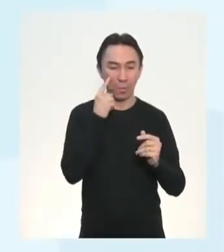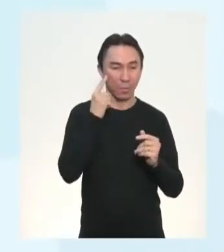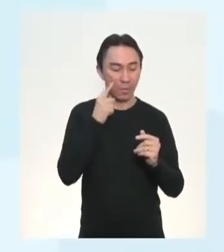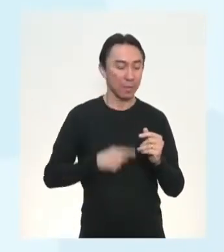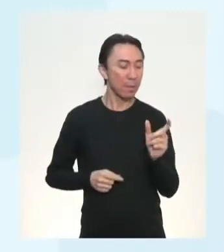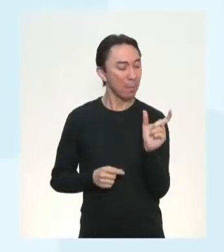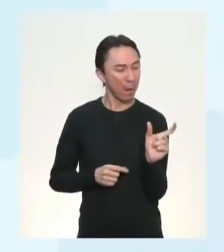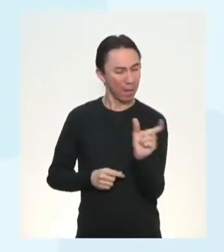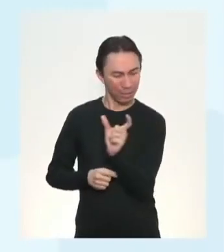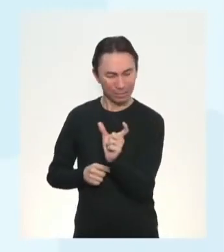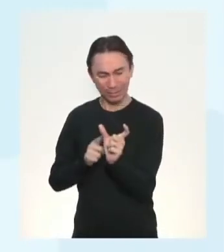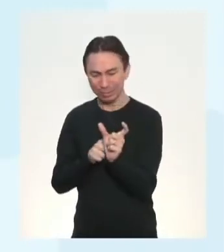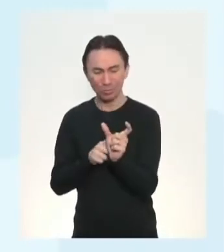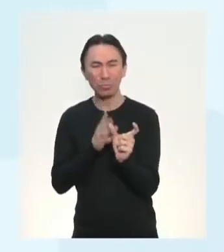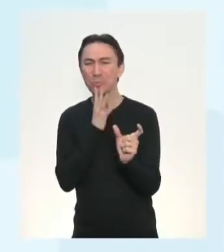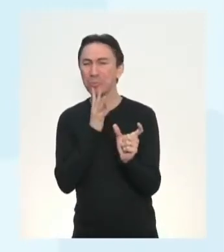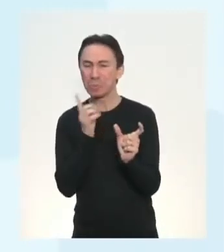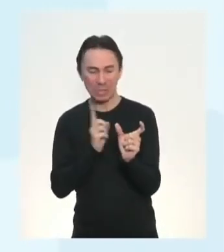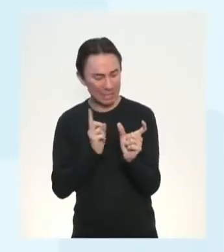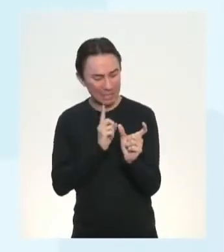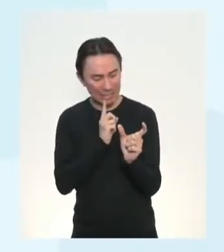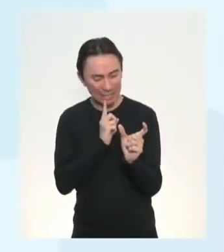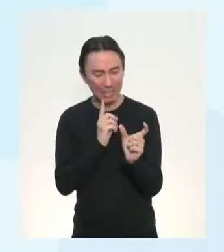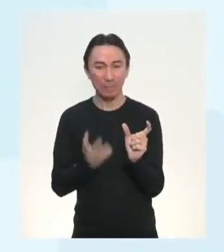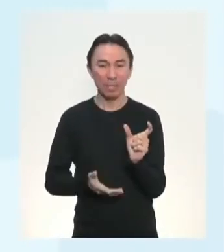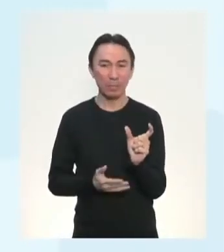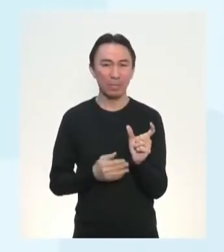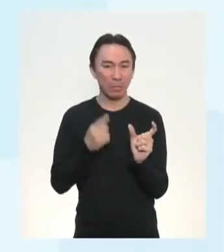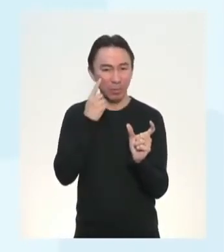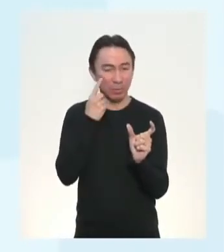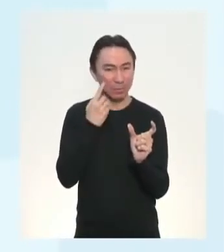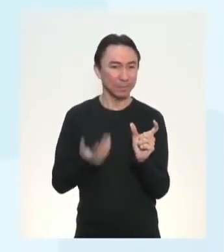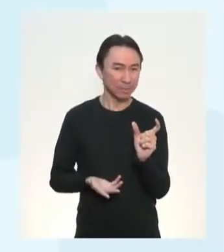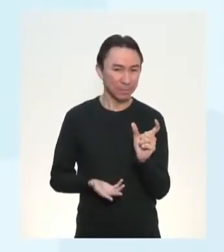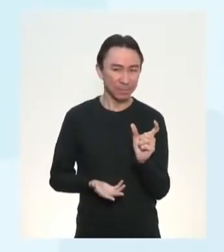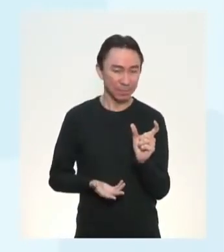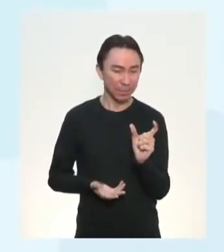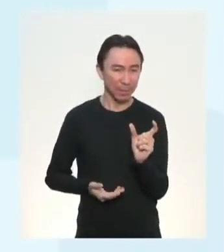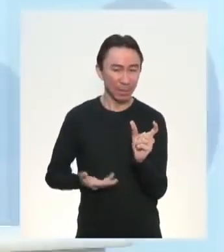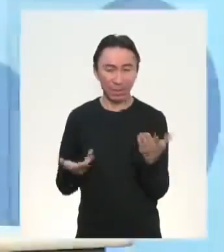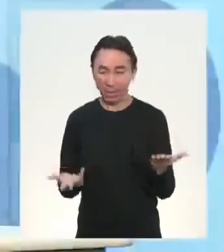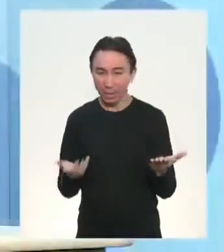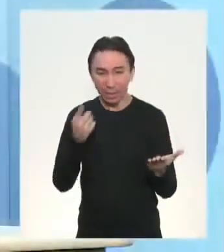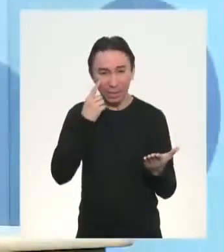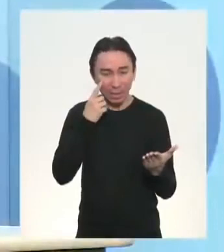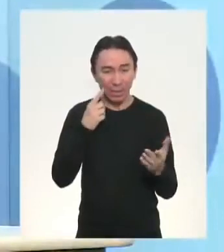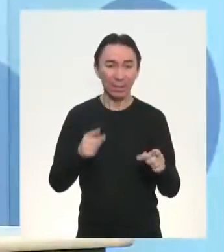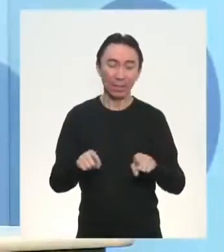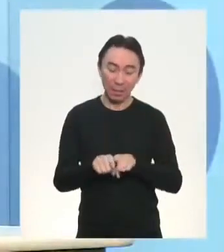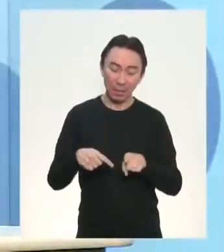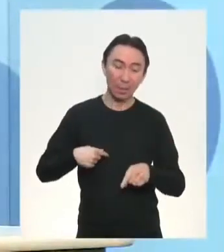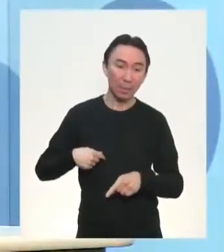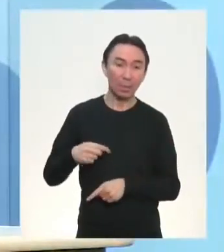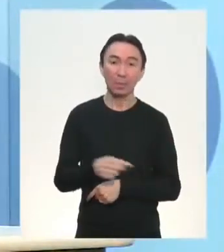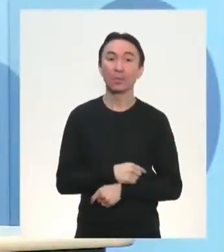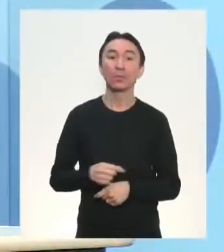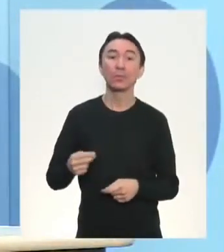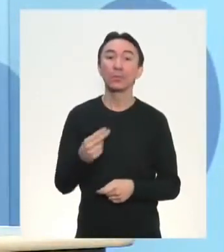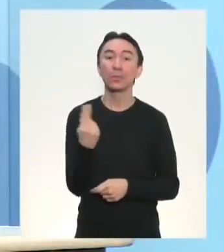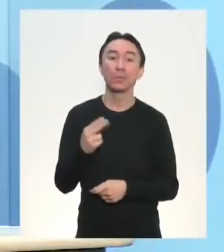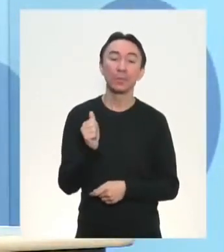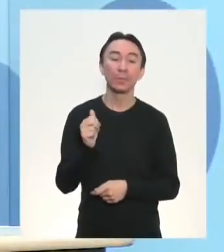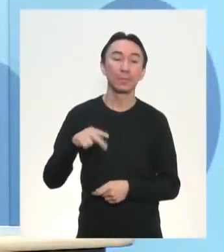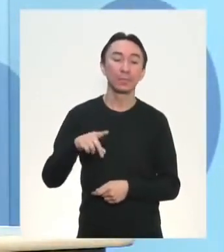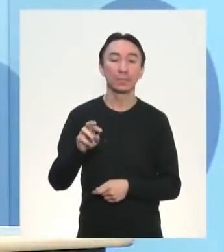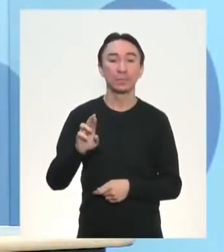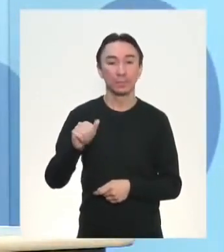expressões desconhecidas na leitura de textos de artigo de divulgação científica. Eu sou a professora Andréia e vou moderar